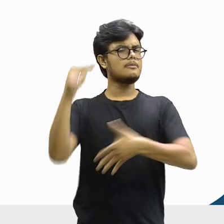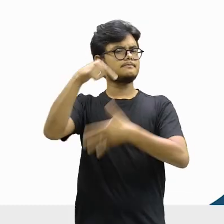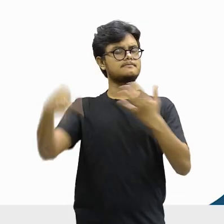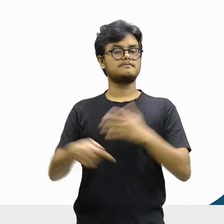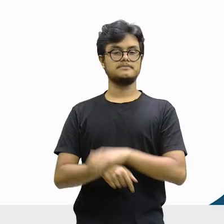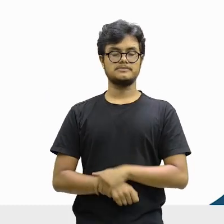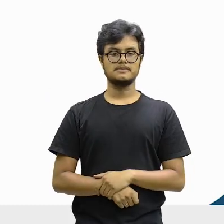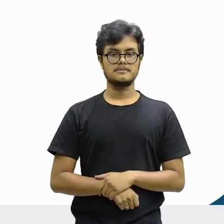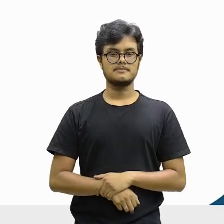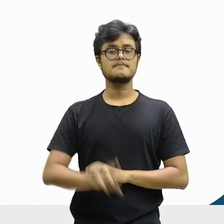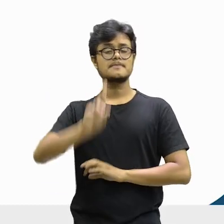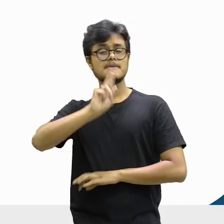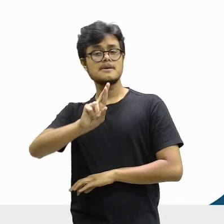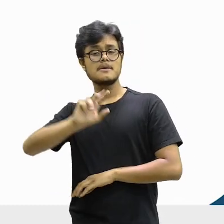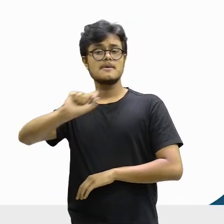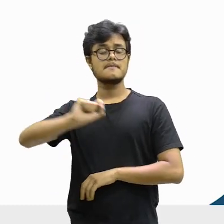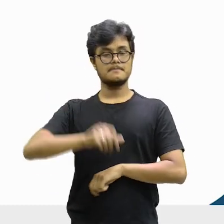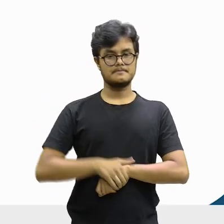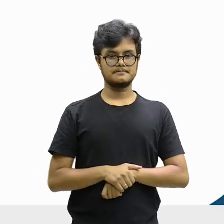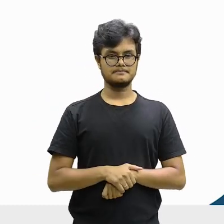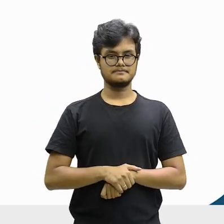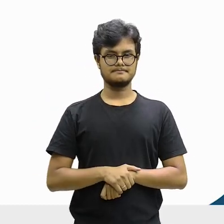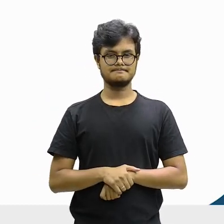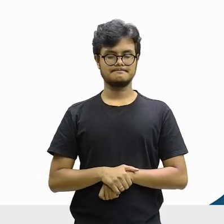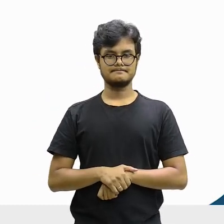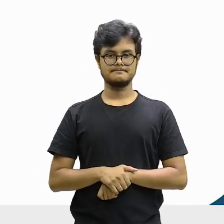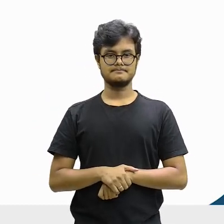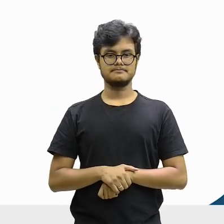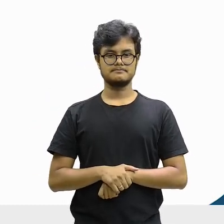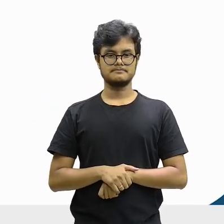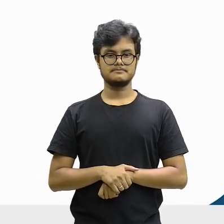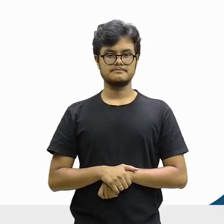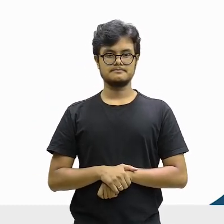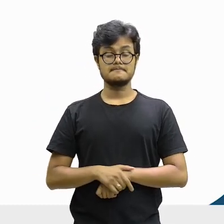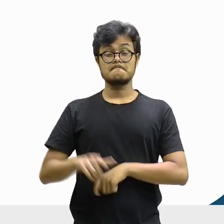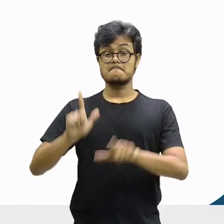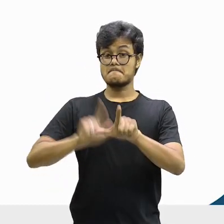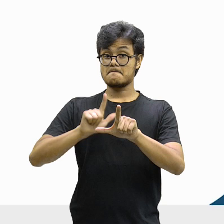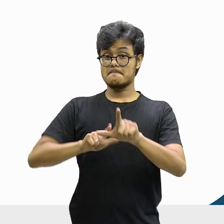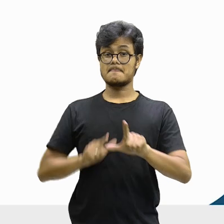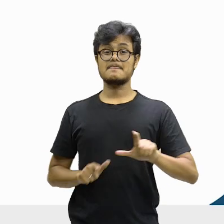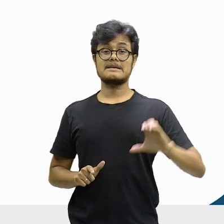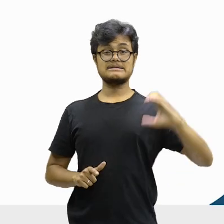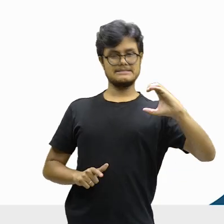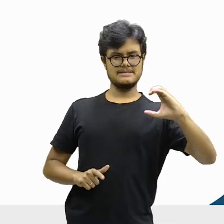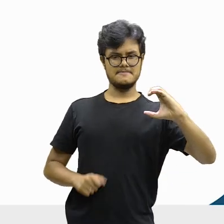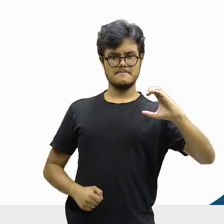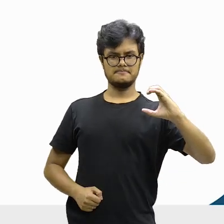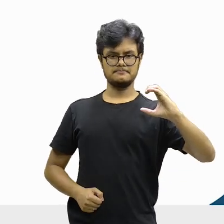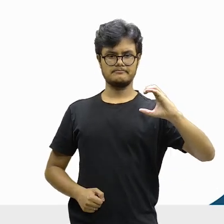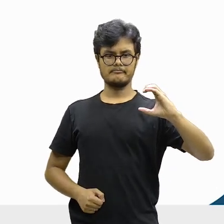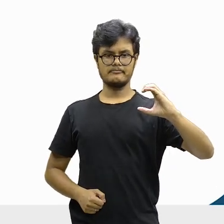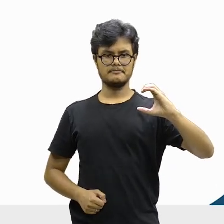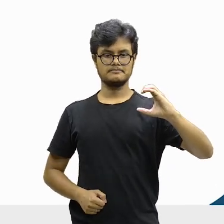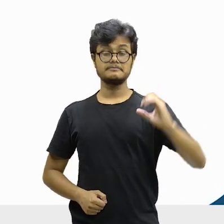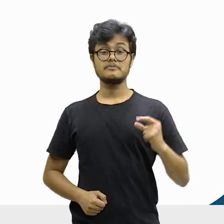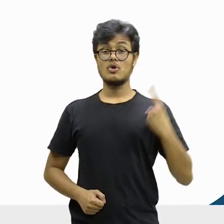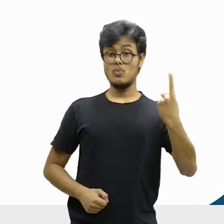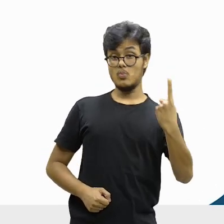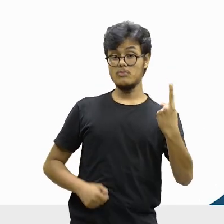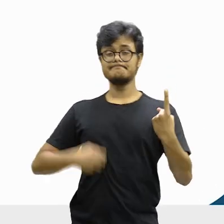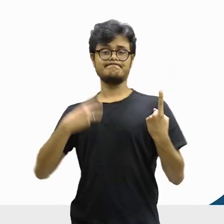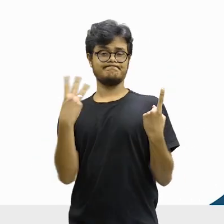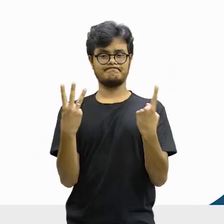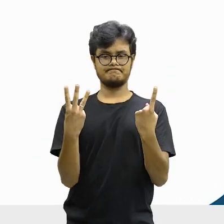apenas. Vamos ver qual é a resposta? Viaja comigo aí nessa resposta. A resposta é a letra C, 1